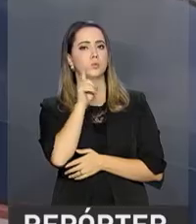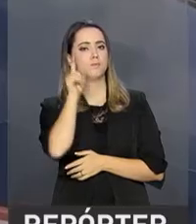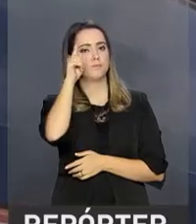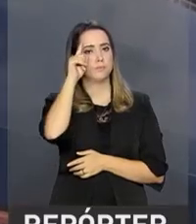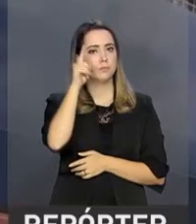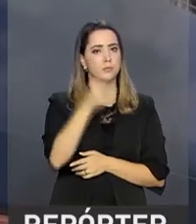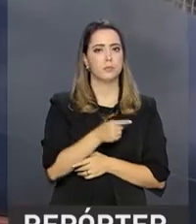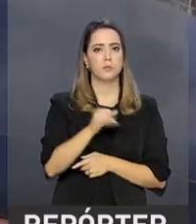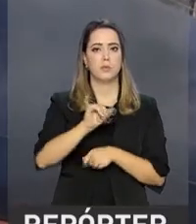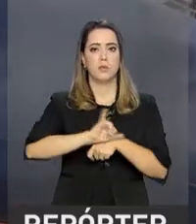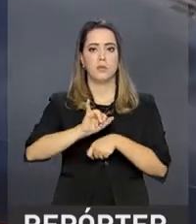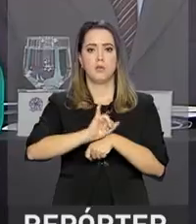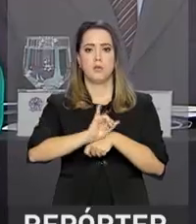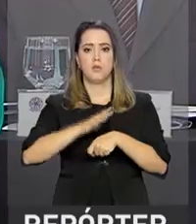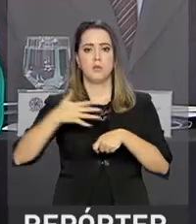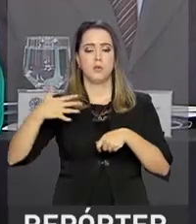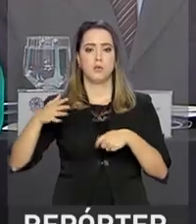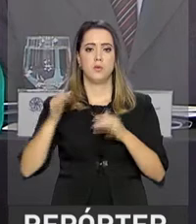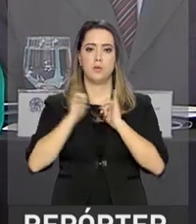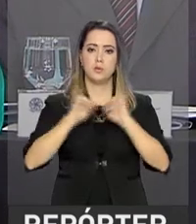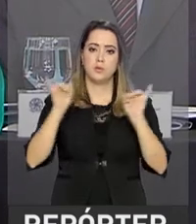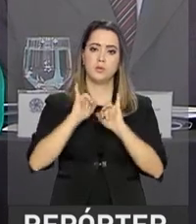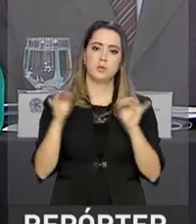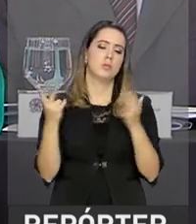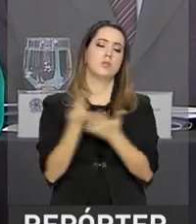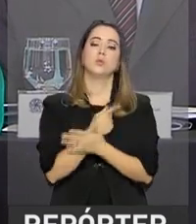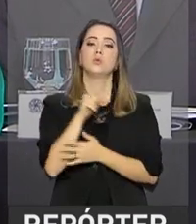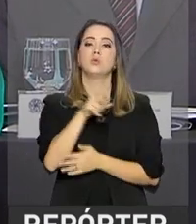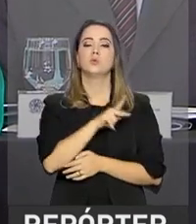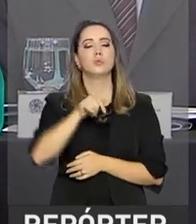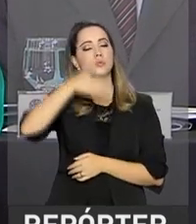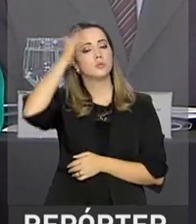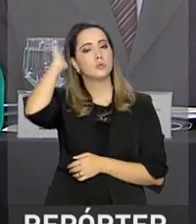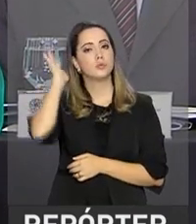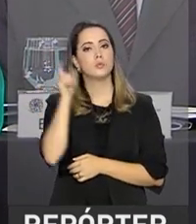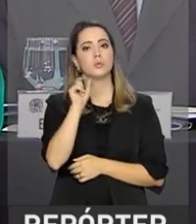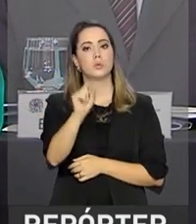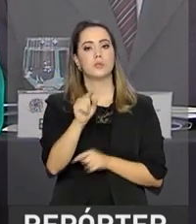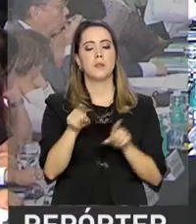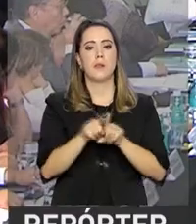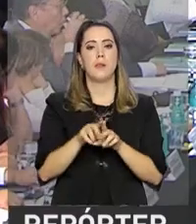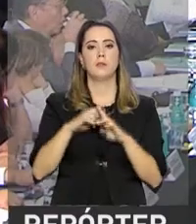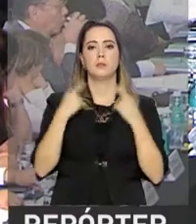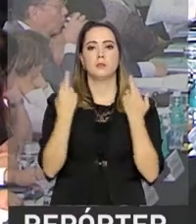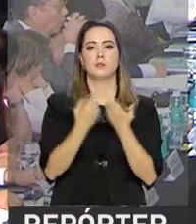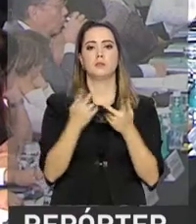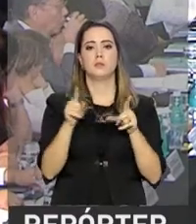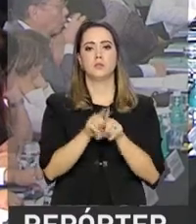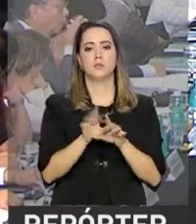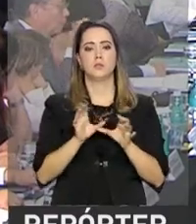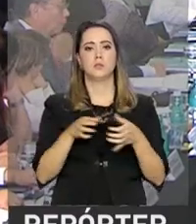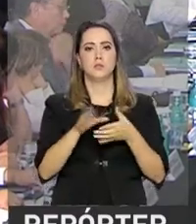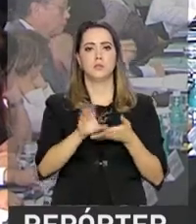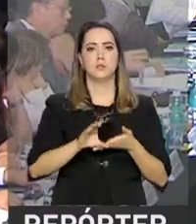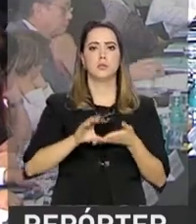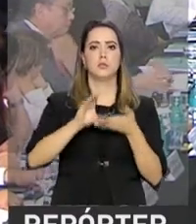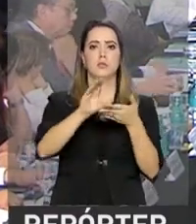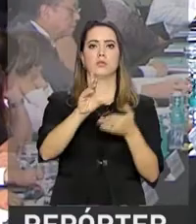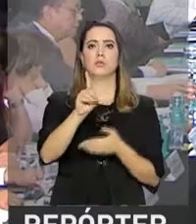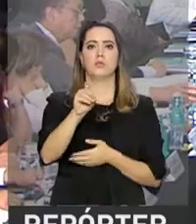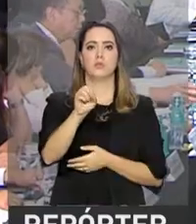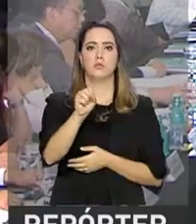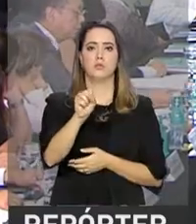importações de aço e alumínio o anúncio foi feito pelo presidente michel temer durante a reunião do conselho de desenvolvimento